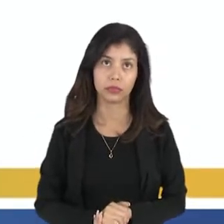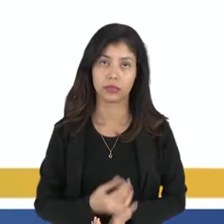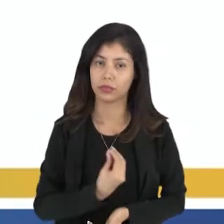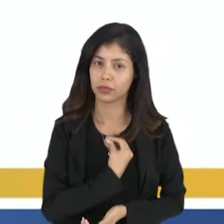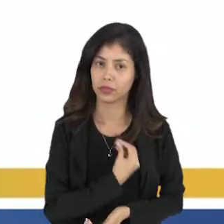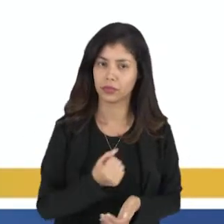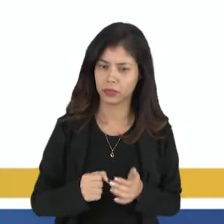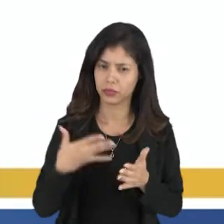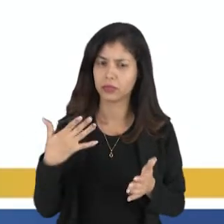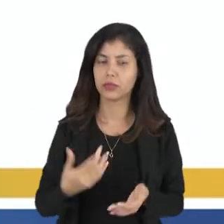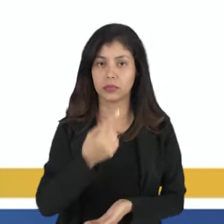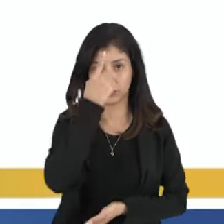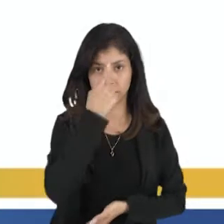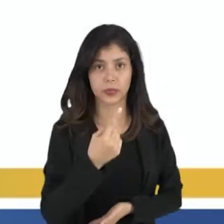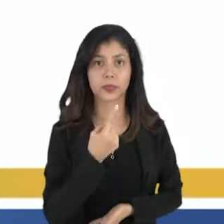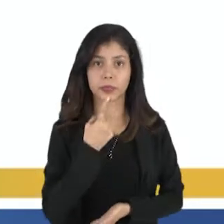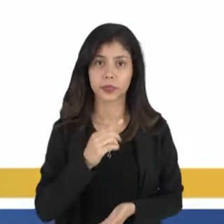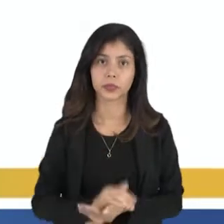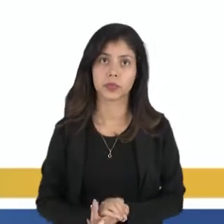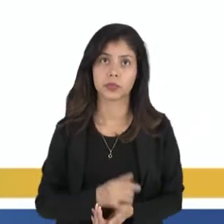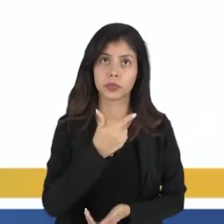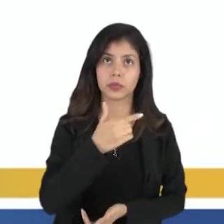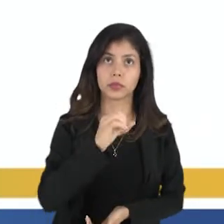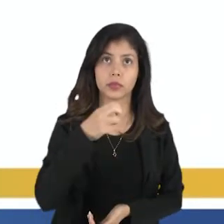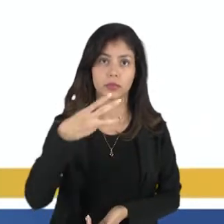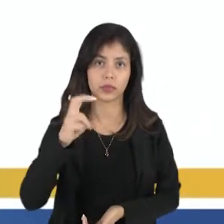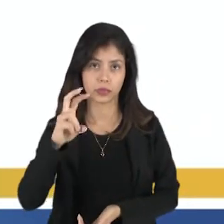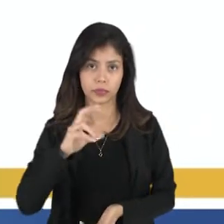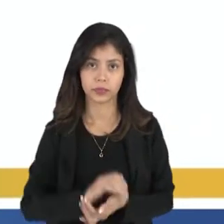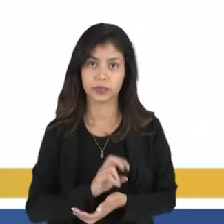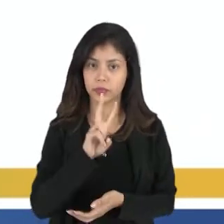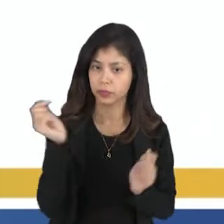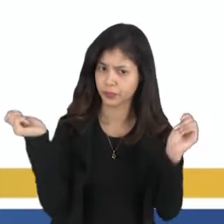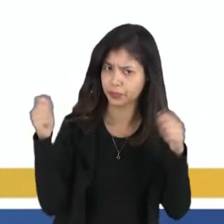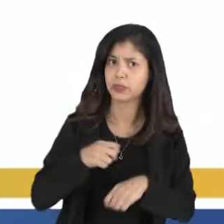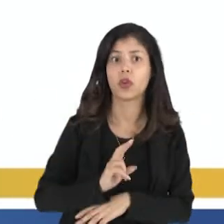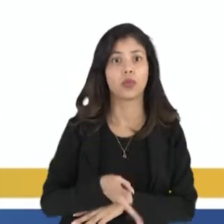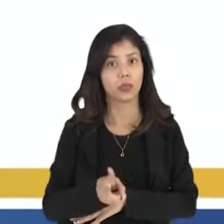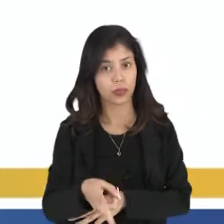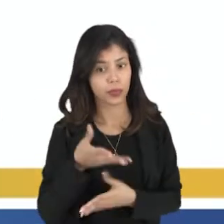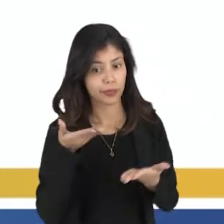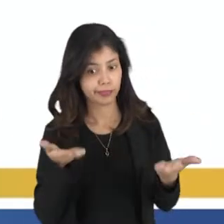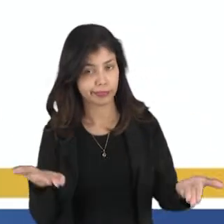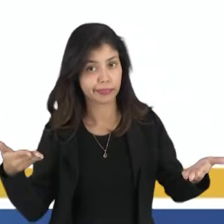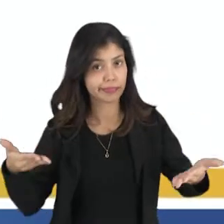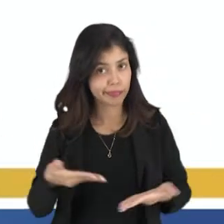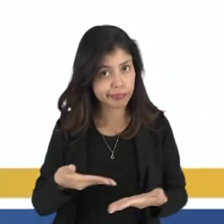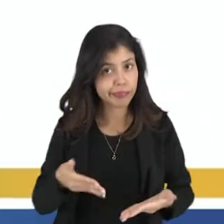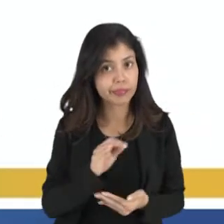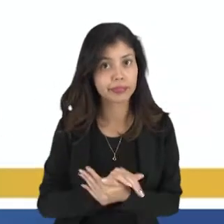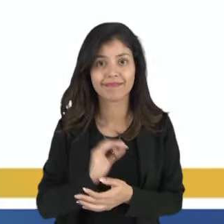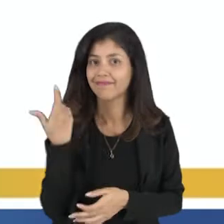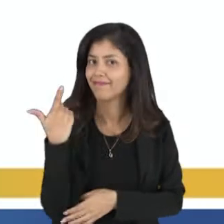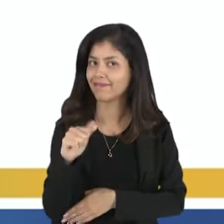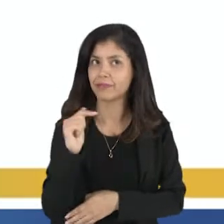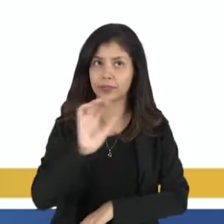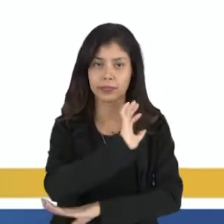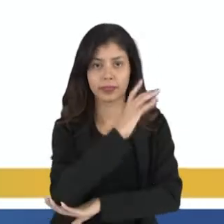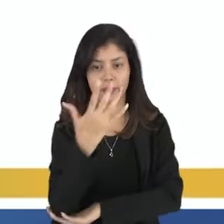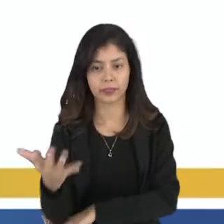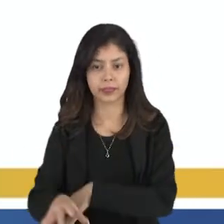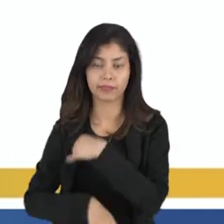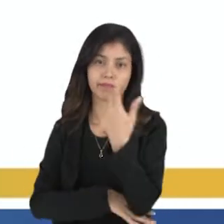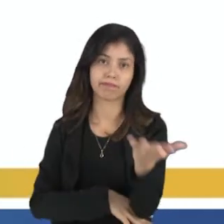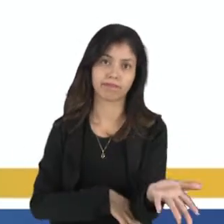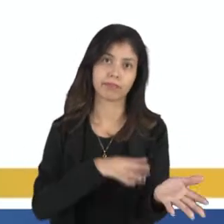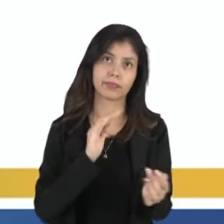vivem muito da imagem. Em 2035, provavelmente, se continuarmos no ritmo que estamos, não haverá mais floresta e